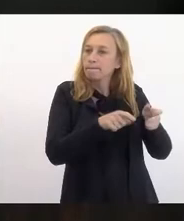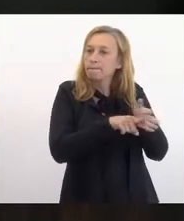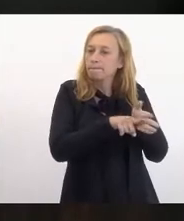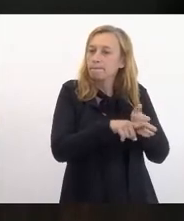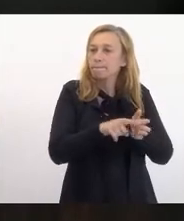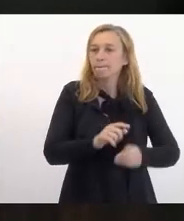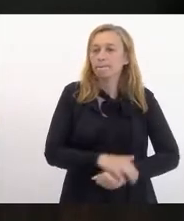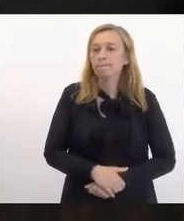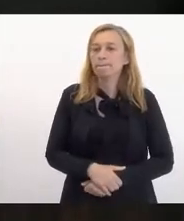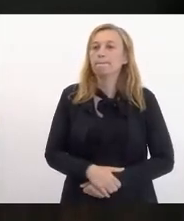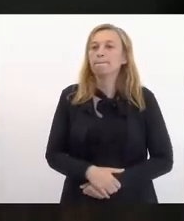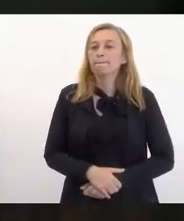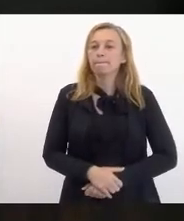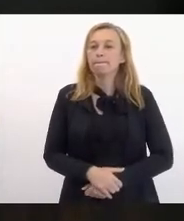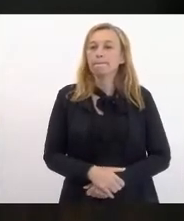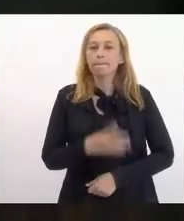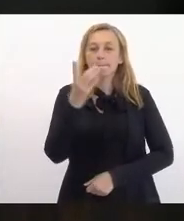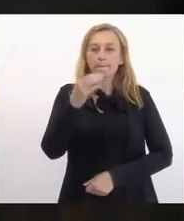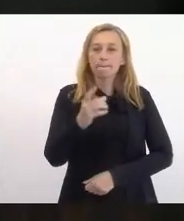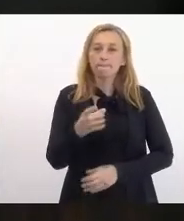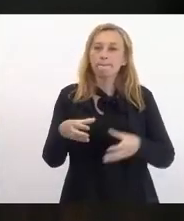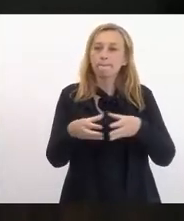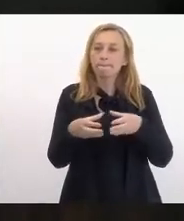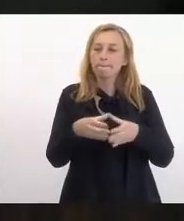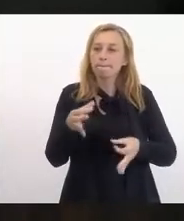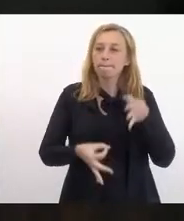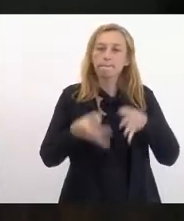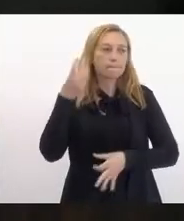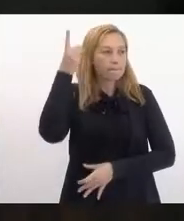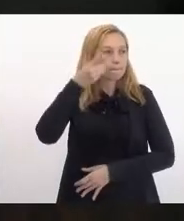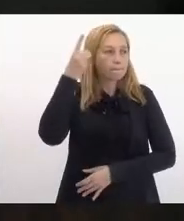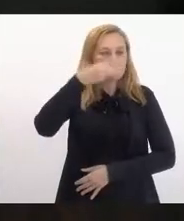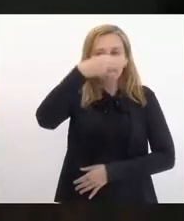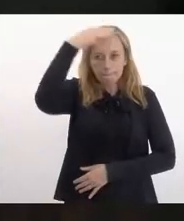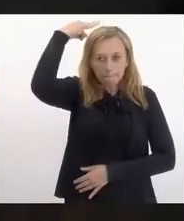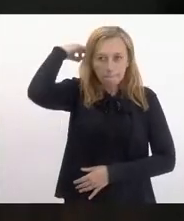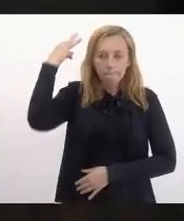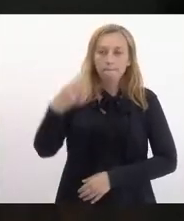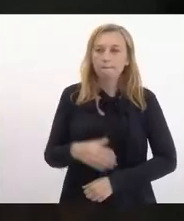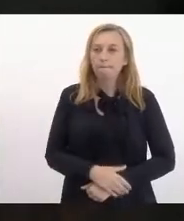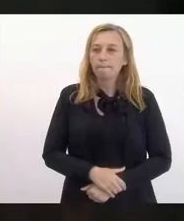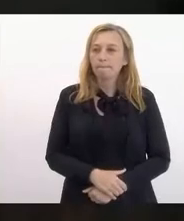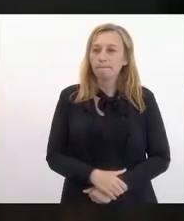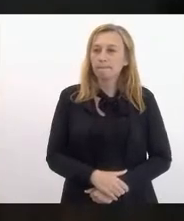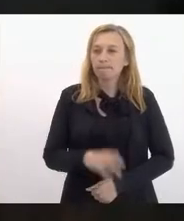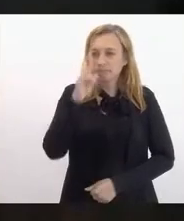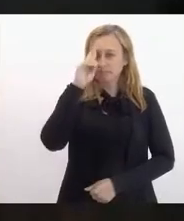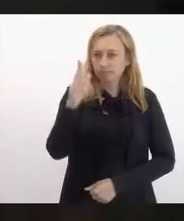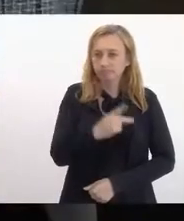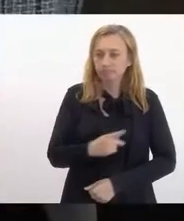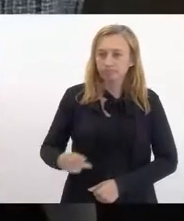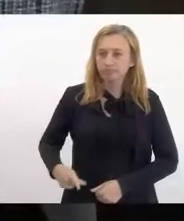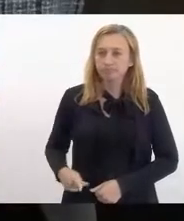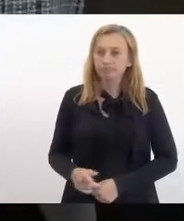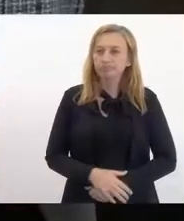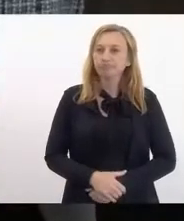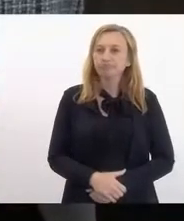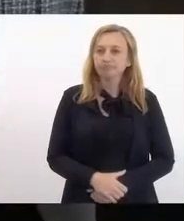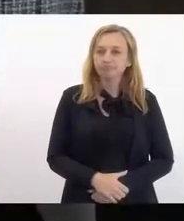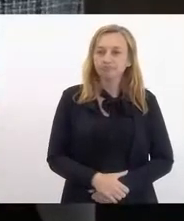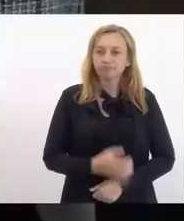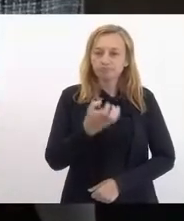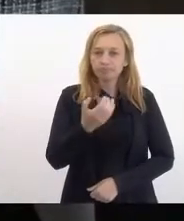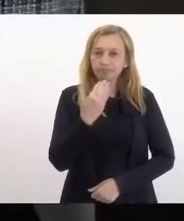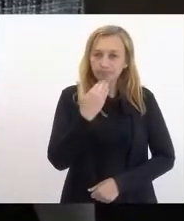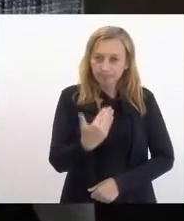Financeira e Controle. Para emitir parecer pela Constituição e Justiça, deputado Márcio Pacheco. Senhora Presidente, eu quero pedir